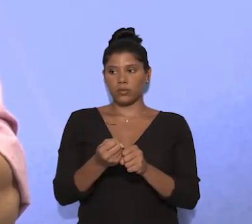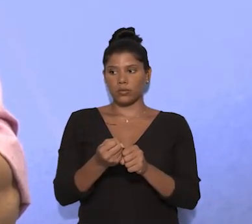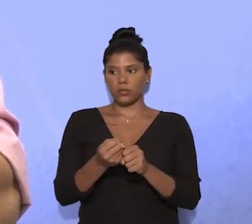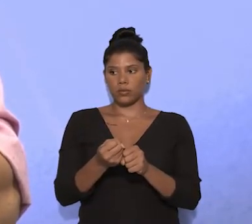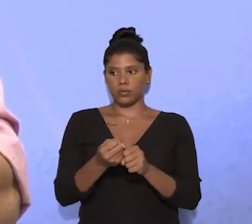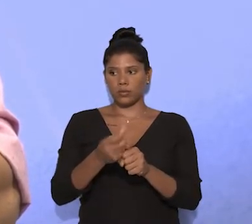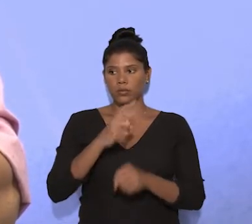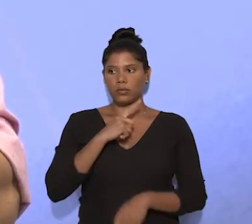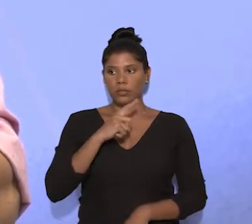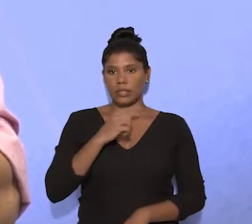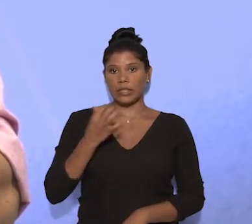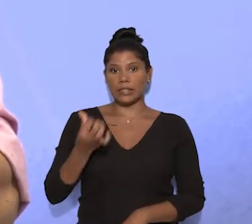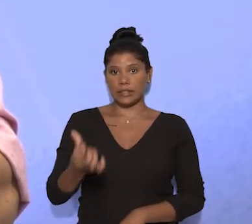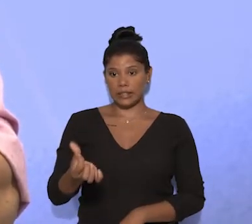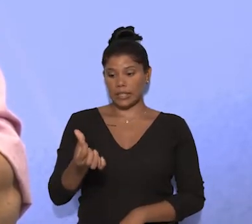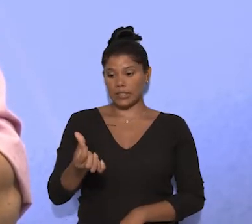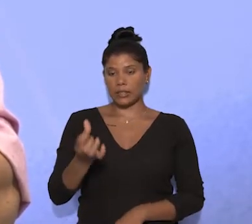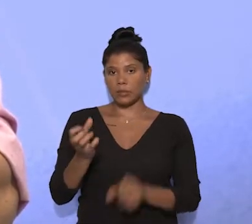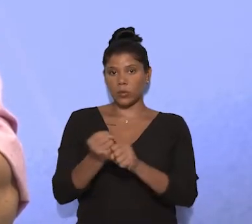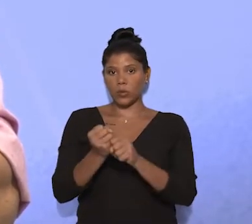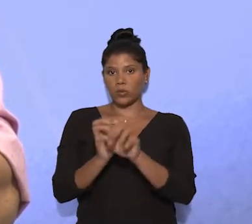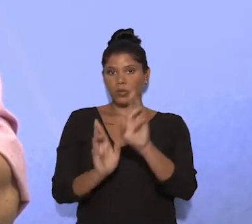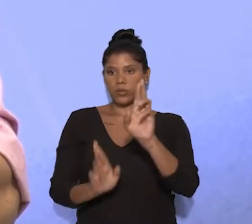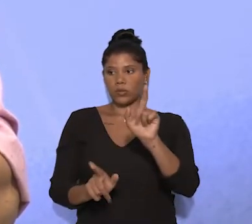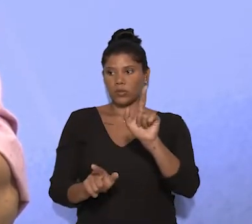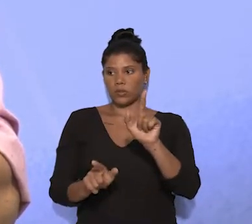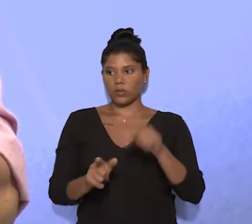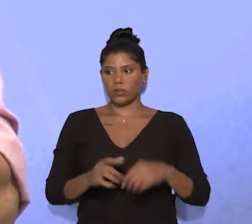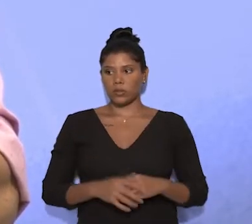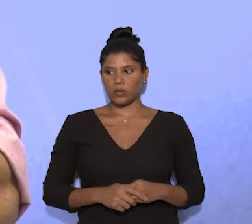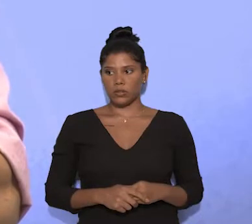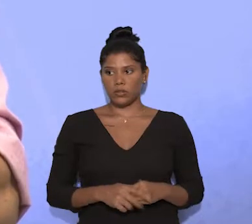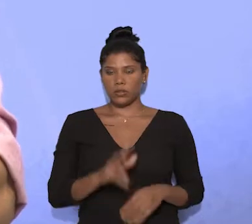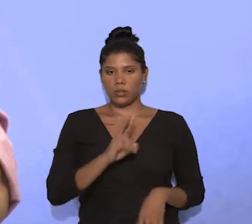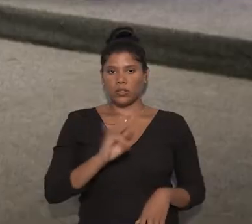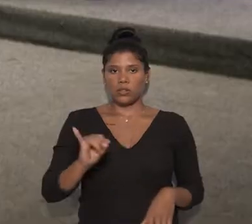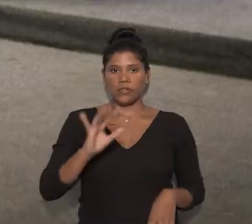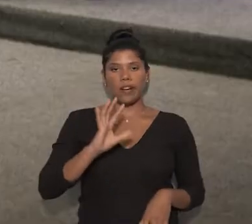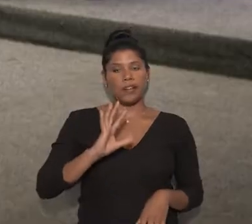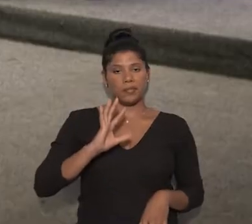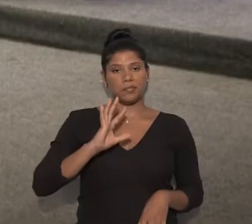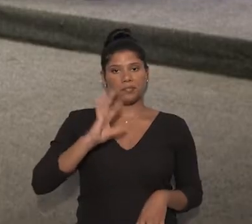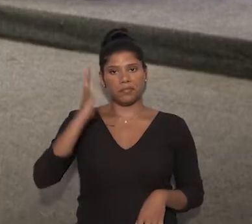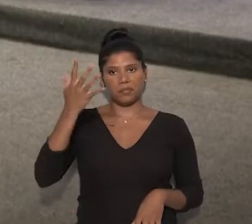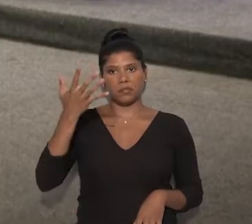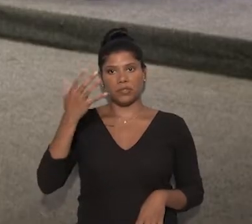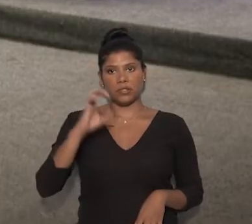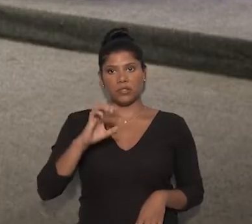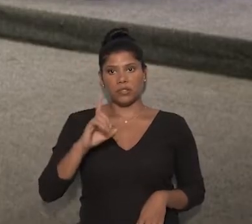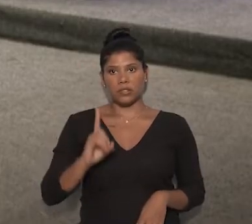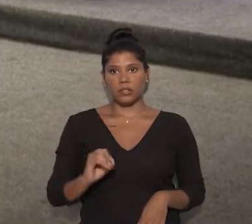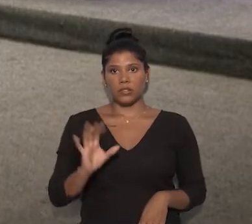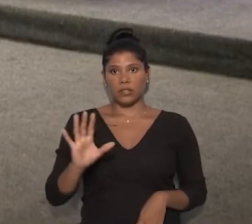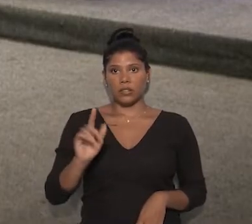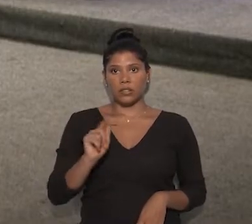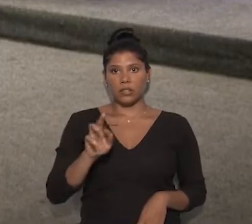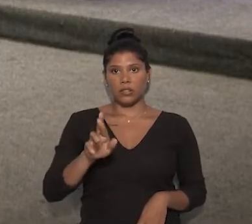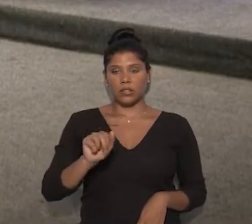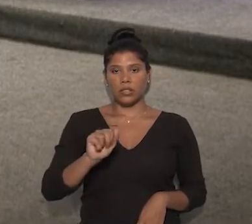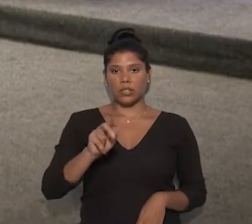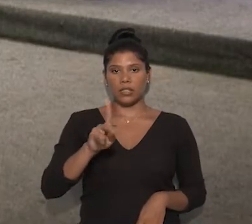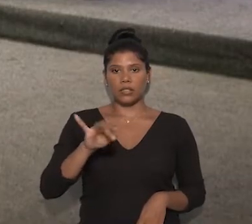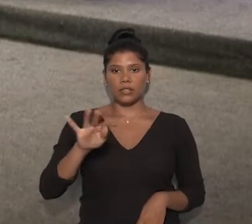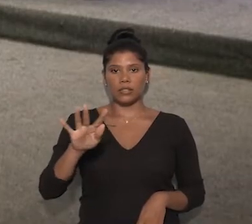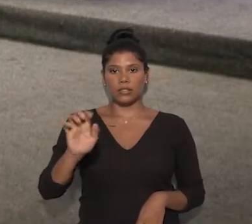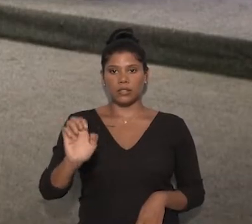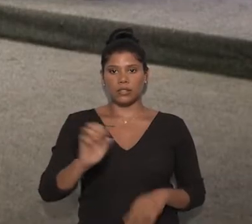quinto colocado. A Série B deste ano se encaminha para se resolver bem cedo. Bem cedo, dessa vez, né? Agora, Fernando Graziani, esse jogo contra o Avaí